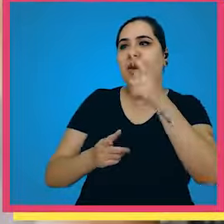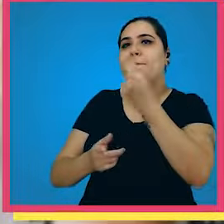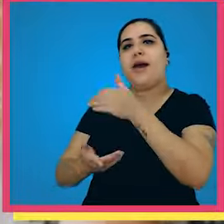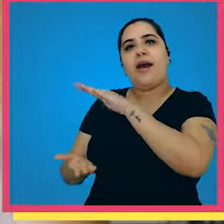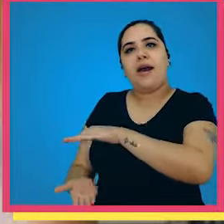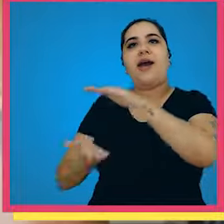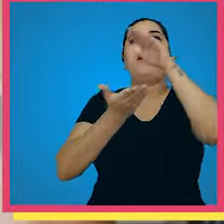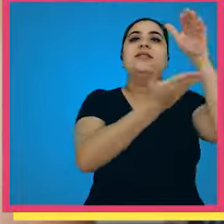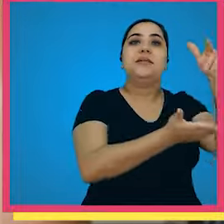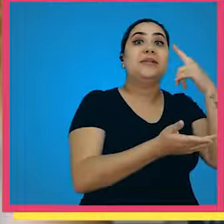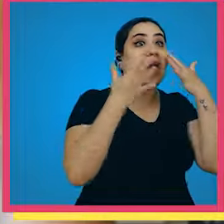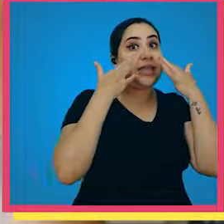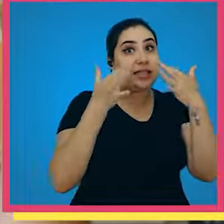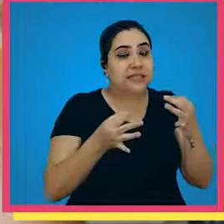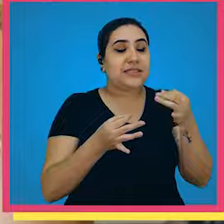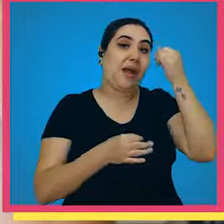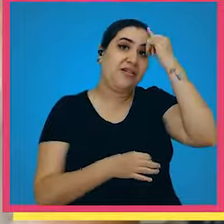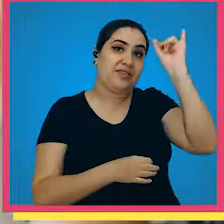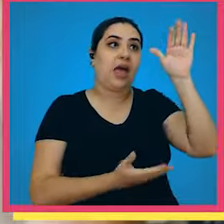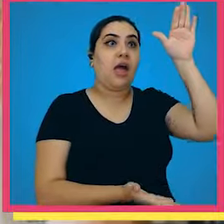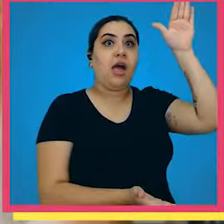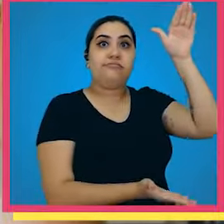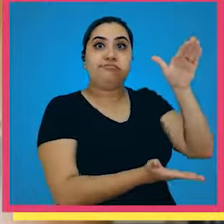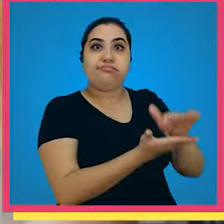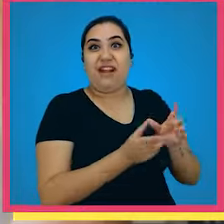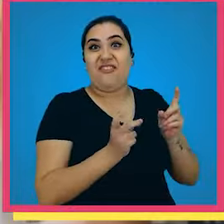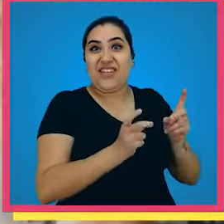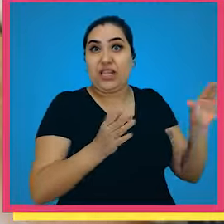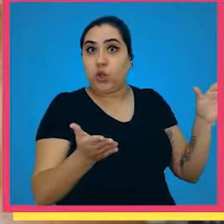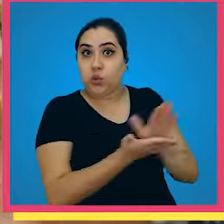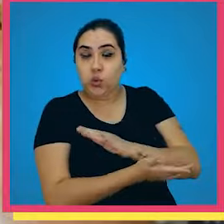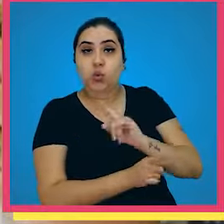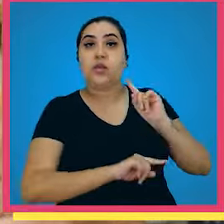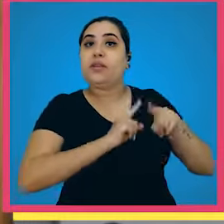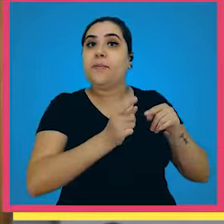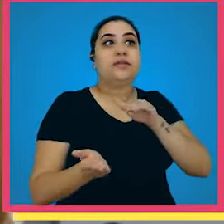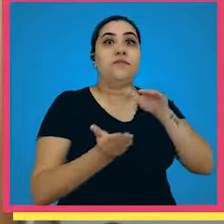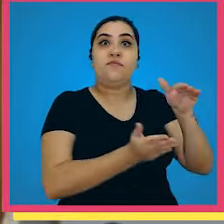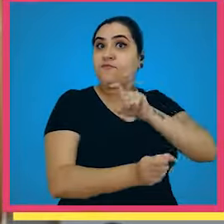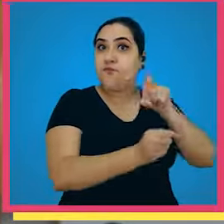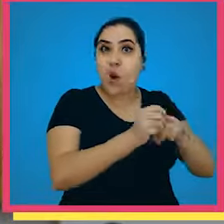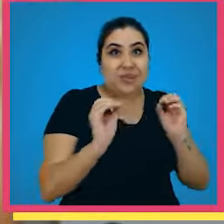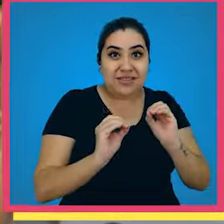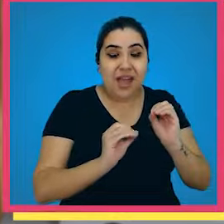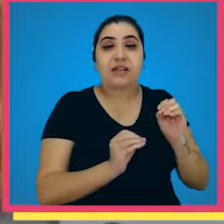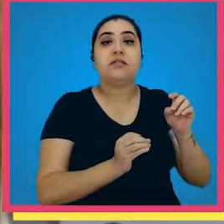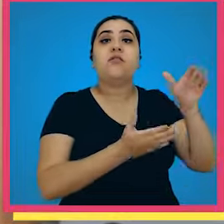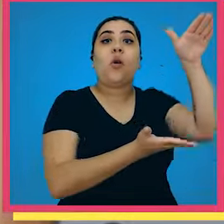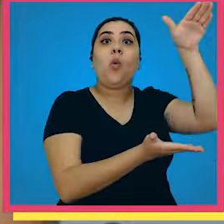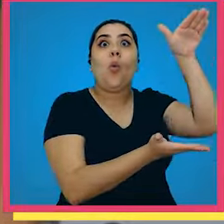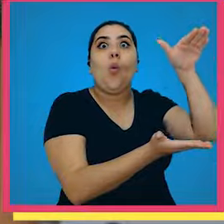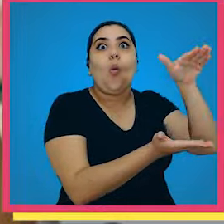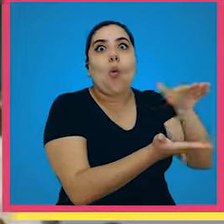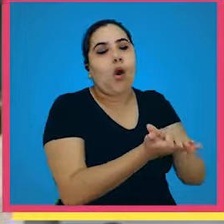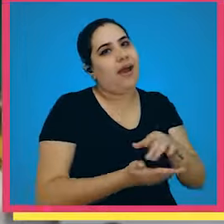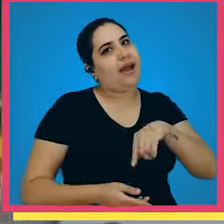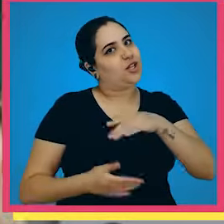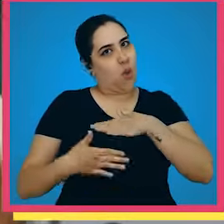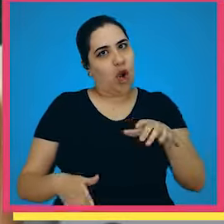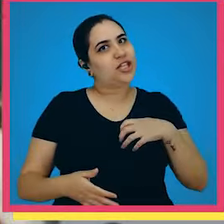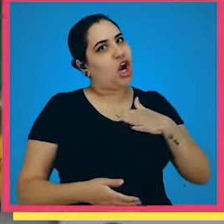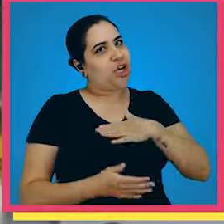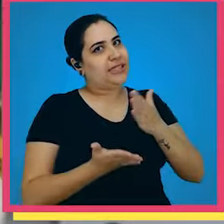no outro mês, ele tem que ter bastante atenção para não deixar que os livros que comecem a vender depois não sejam repostos, e aí a pilha vai começar a